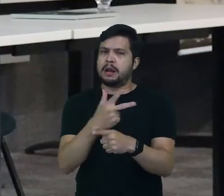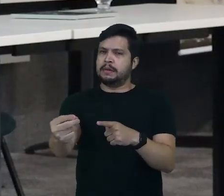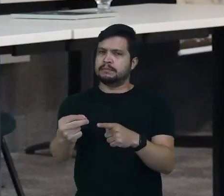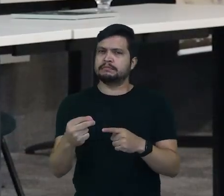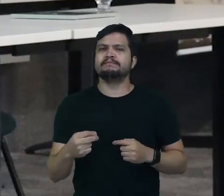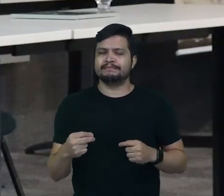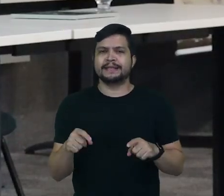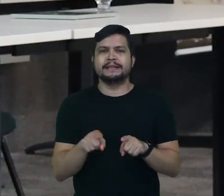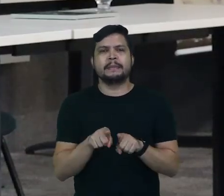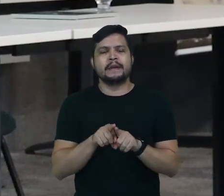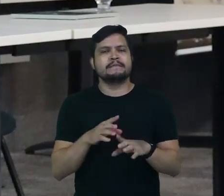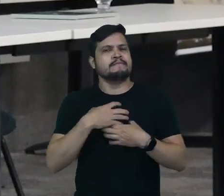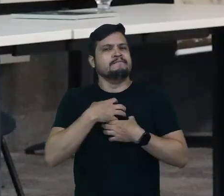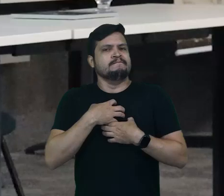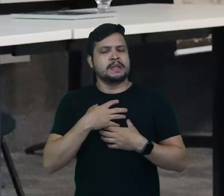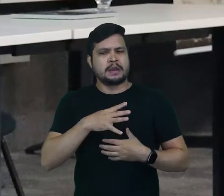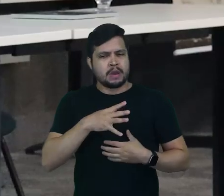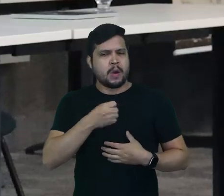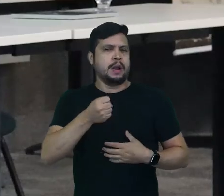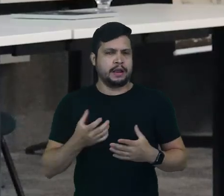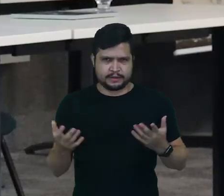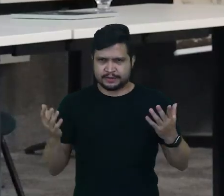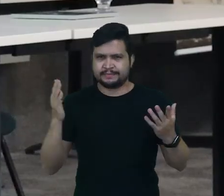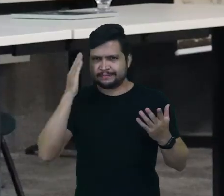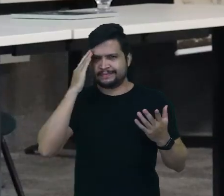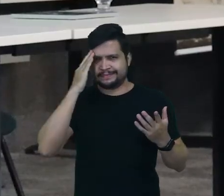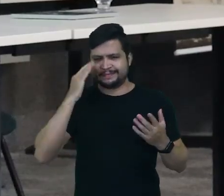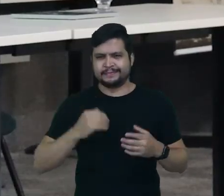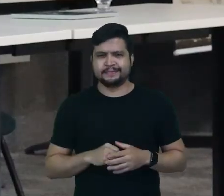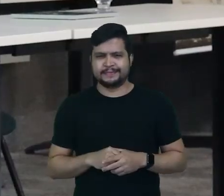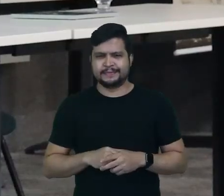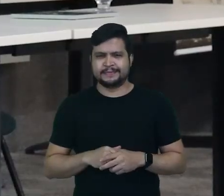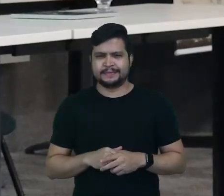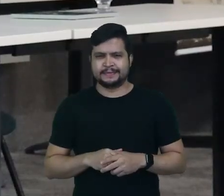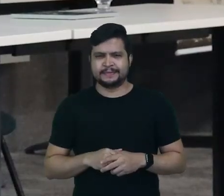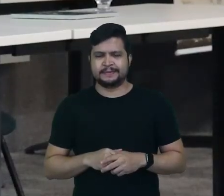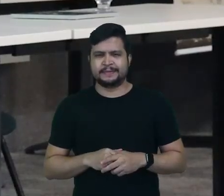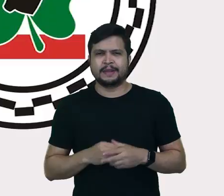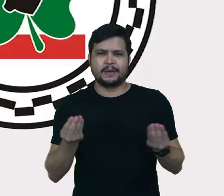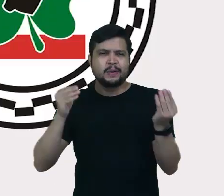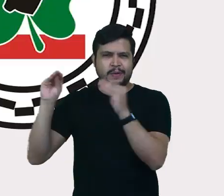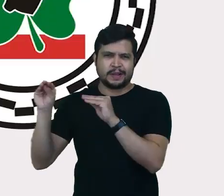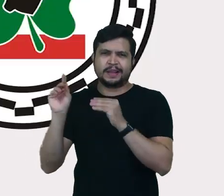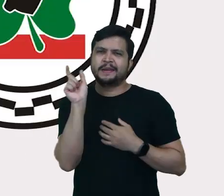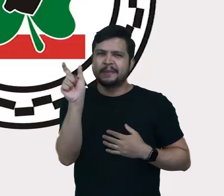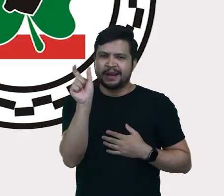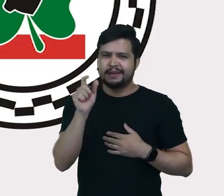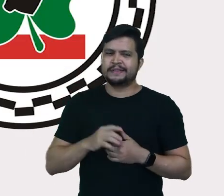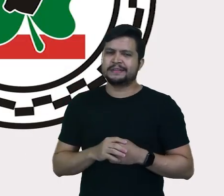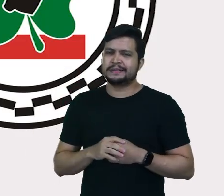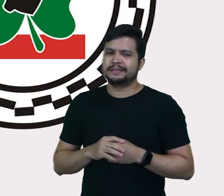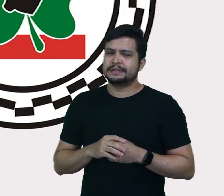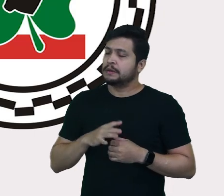gente vai se sentir encorajado. Agora, essa coragem, né? Eu acho que eu botei essa palavra